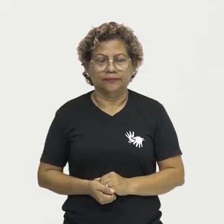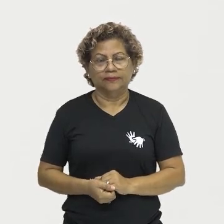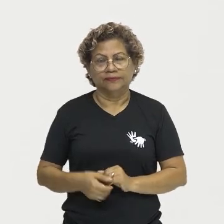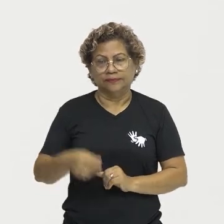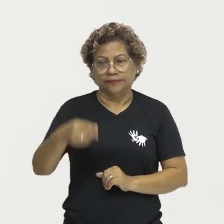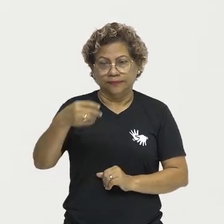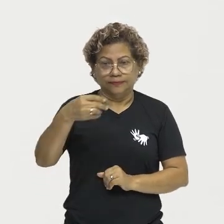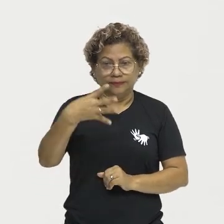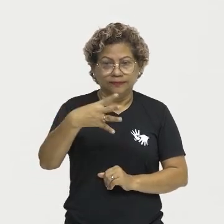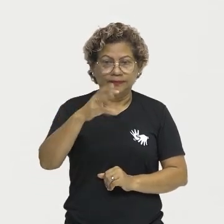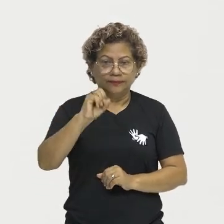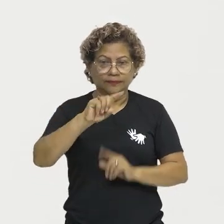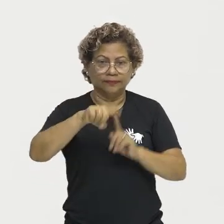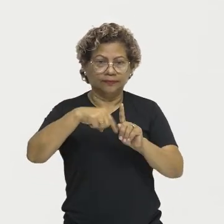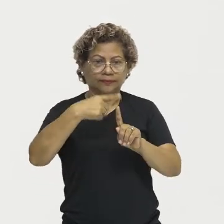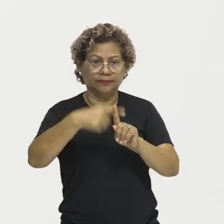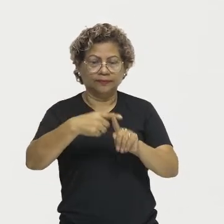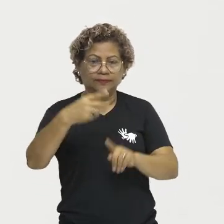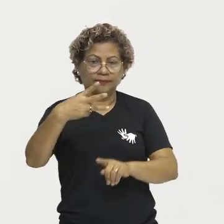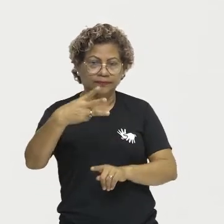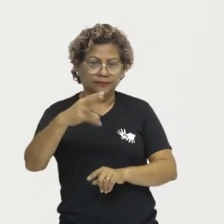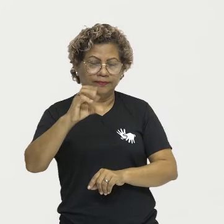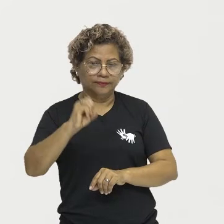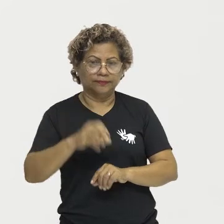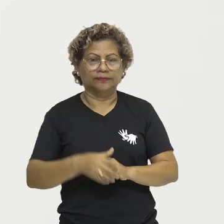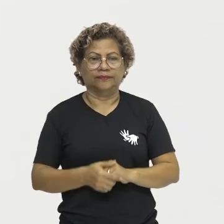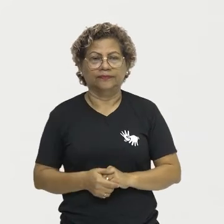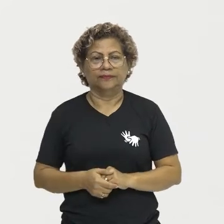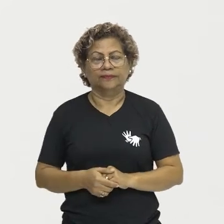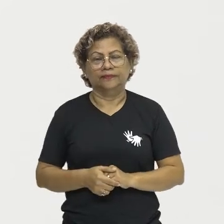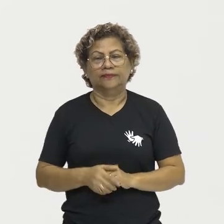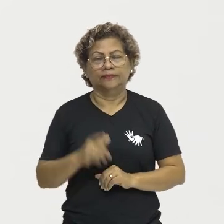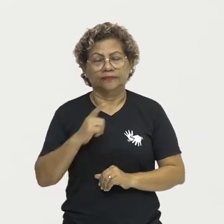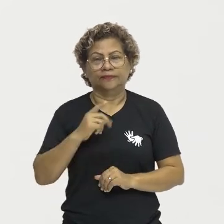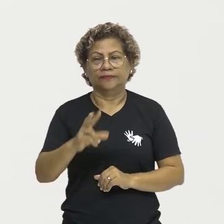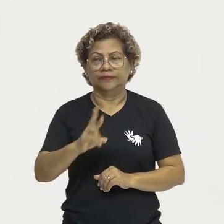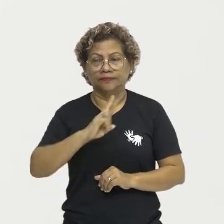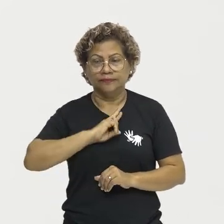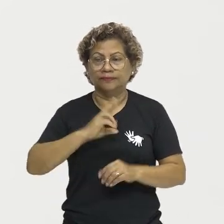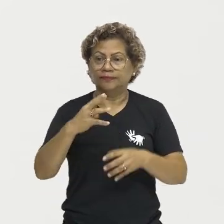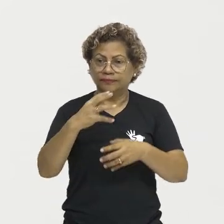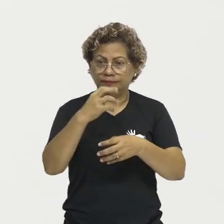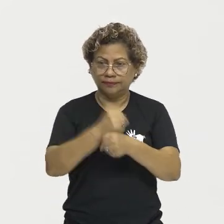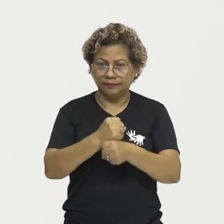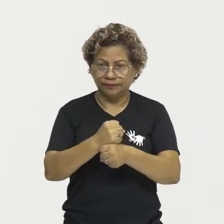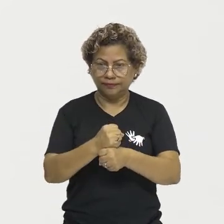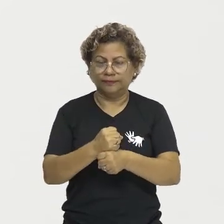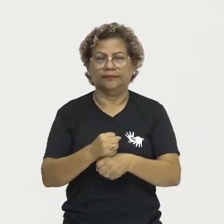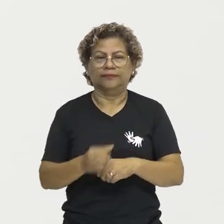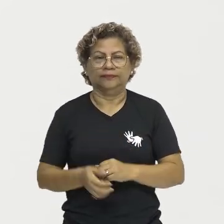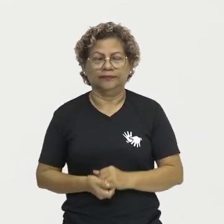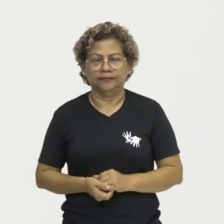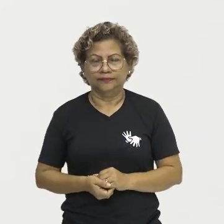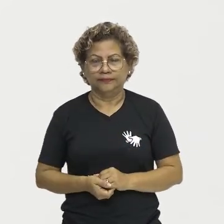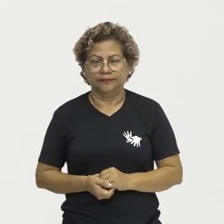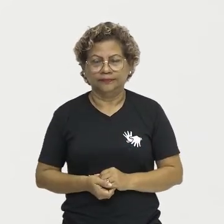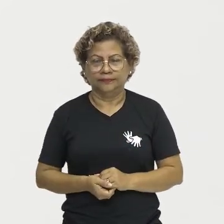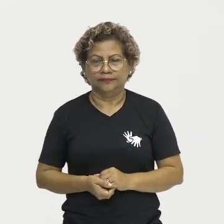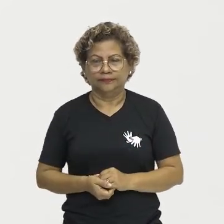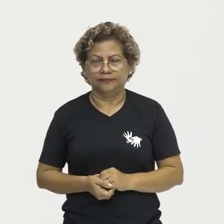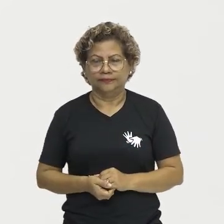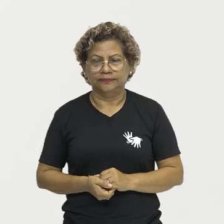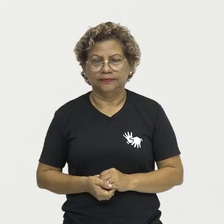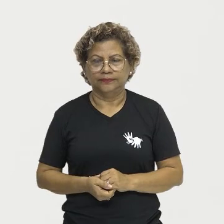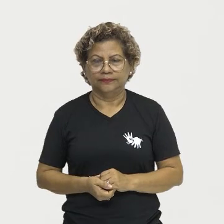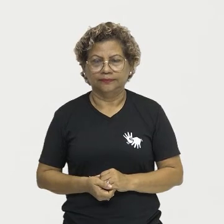30 aqui. Ó, F1 é 40, F2 é 30. A resultante, nesse caso, é a soma das duas forças. 40 mais 30, que vai